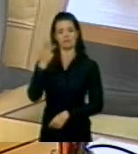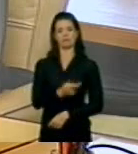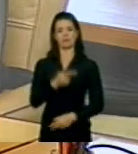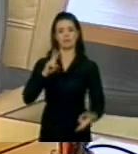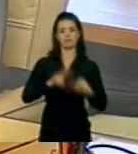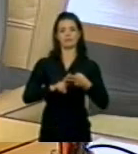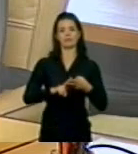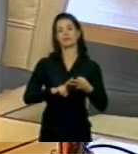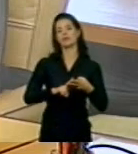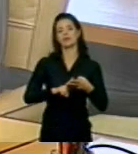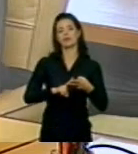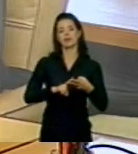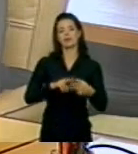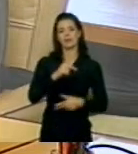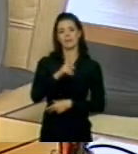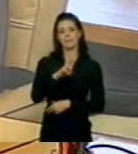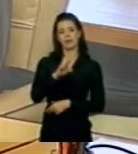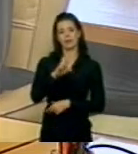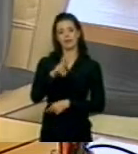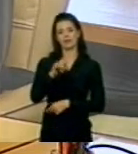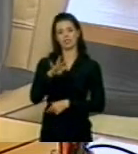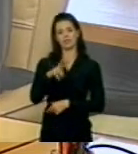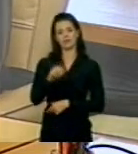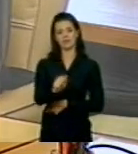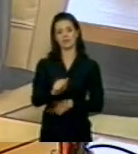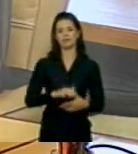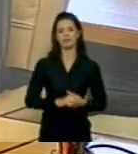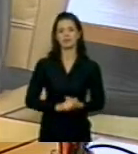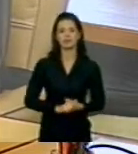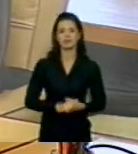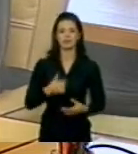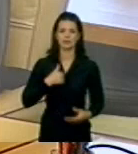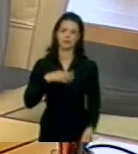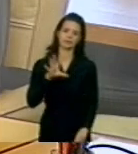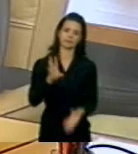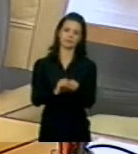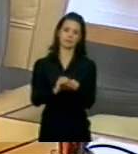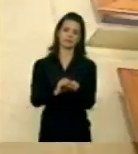preventiva do acusado. Sustentam ainda, e aqui estou a resumir, que as